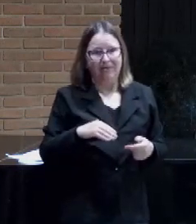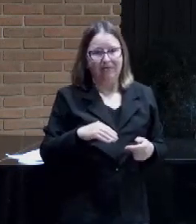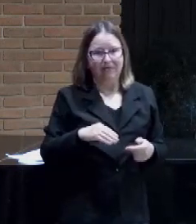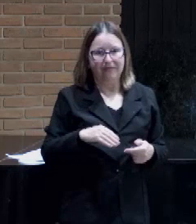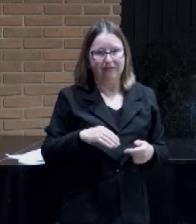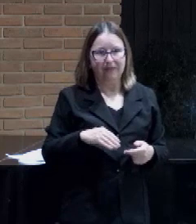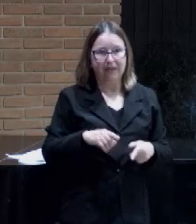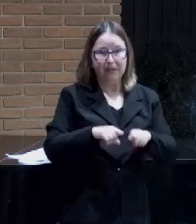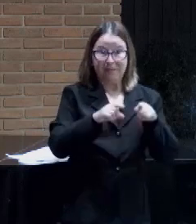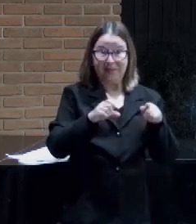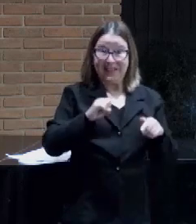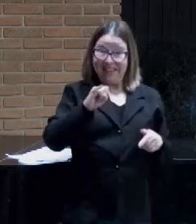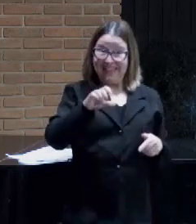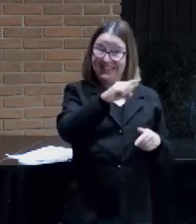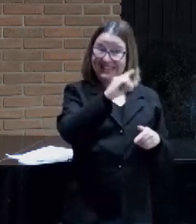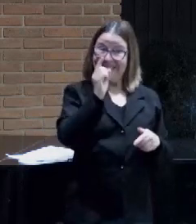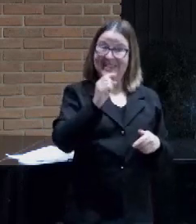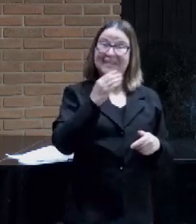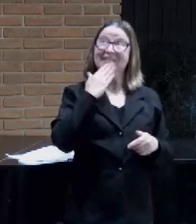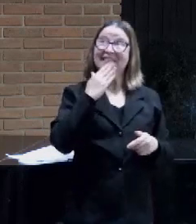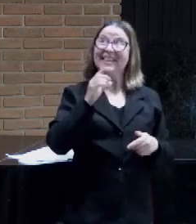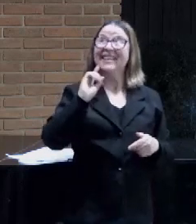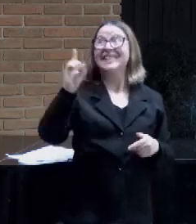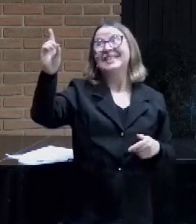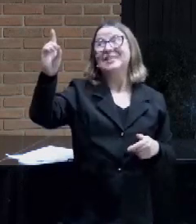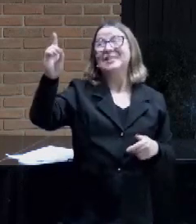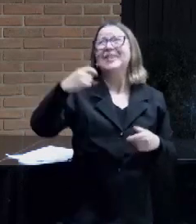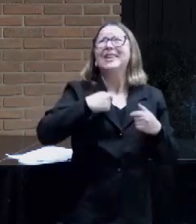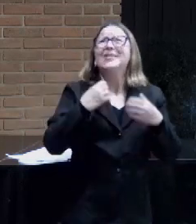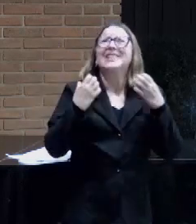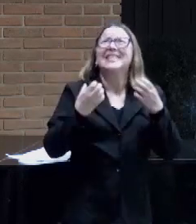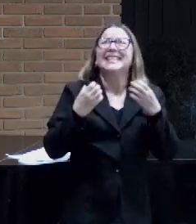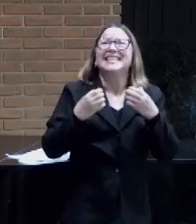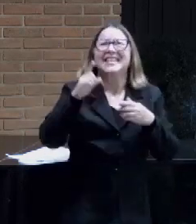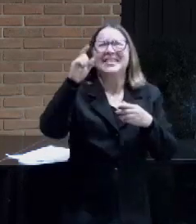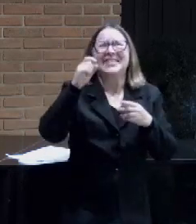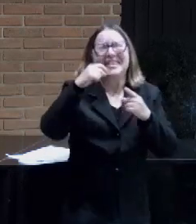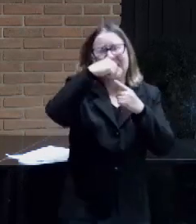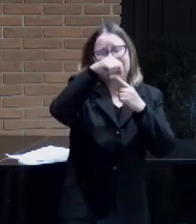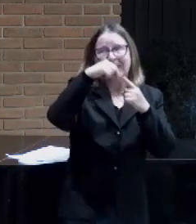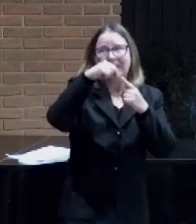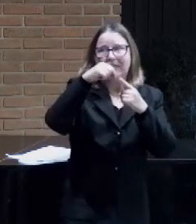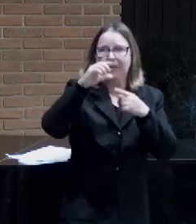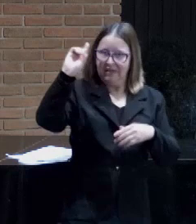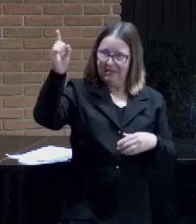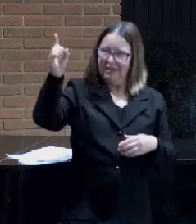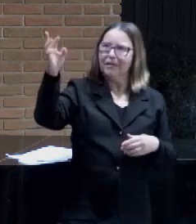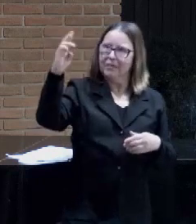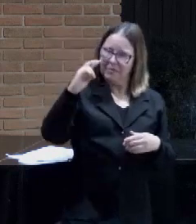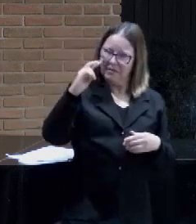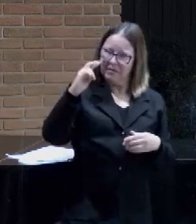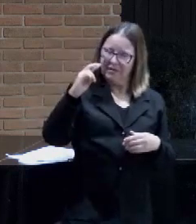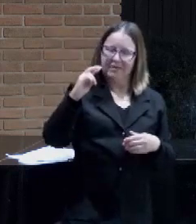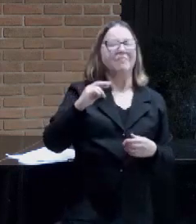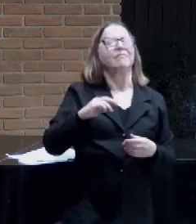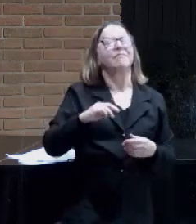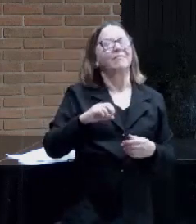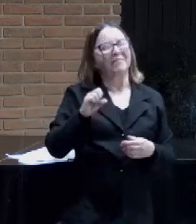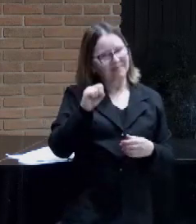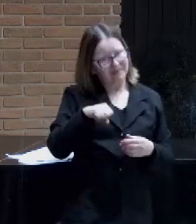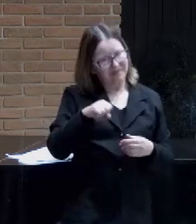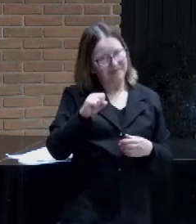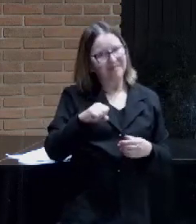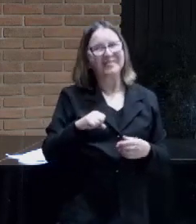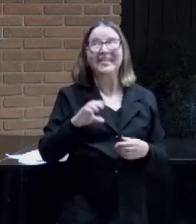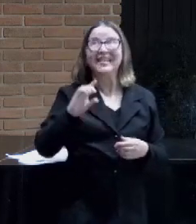sejamos santos, será que Ele não vai santificar nossas vidas? Será que Ele não vai santificar nossas vidas? Ele quer que nós sejamos